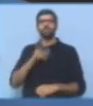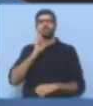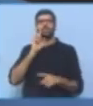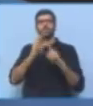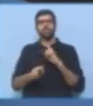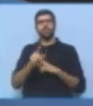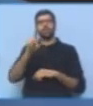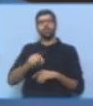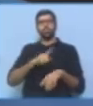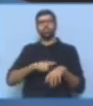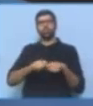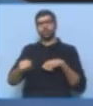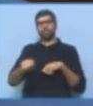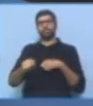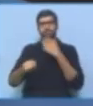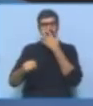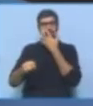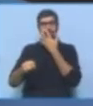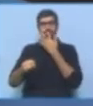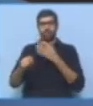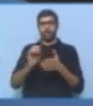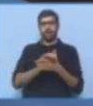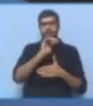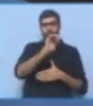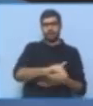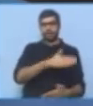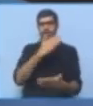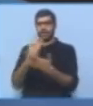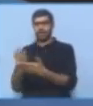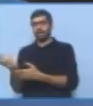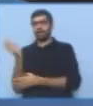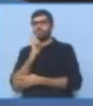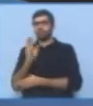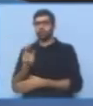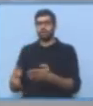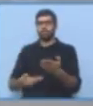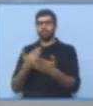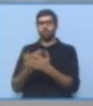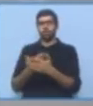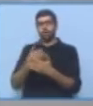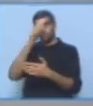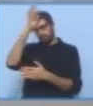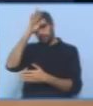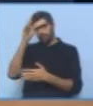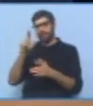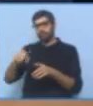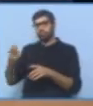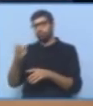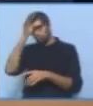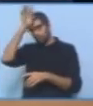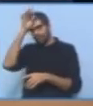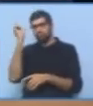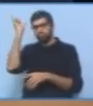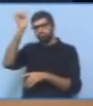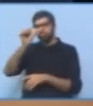E entre esse tempo que mediou a carta e a proposta do Papa para o batismo e o batismo,